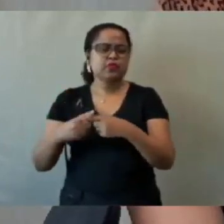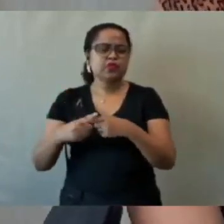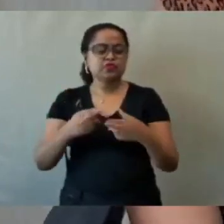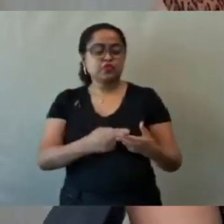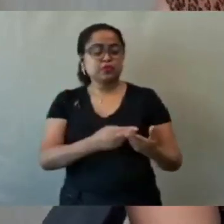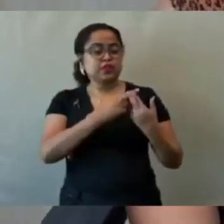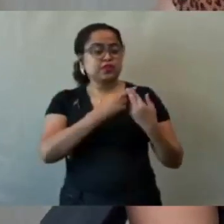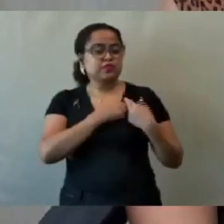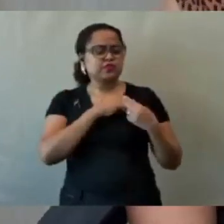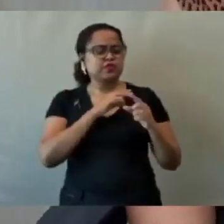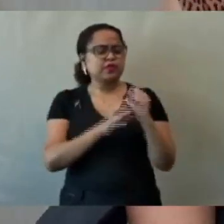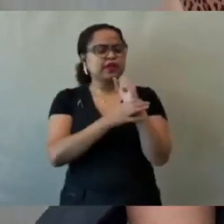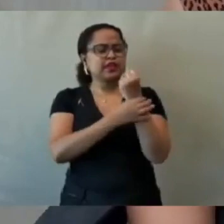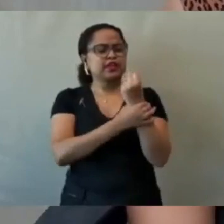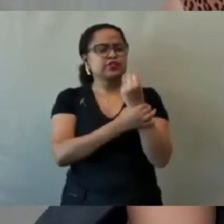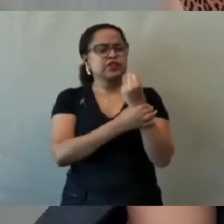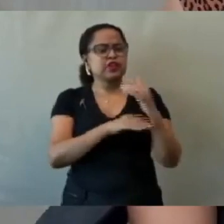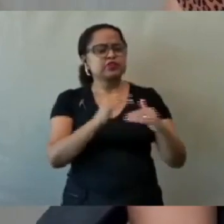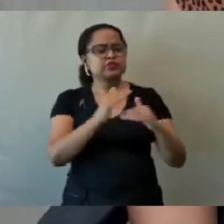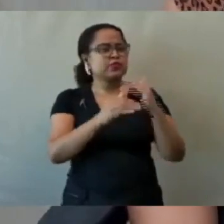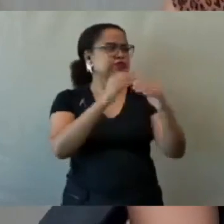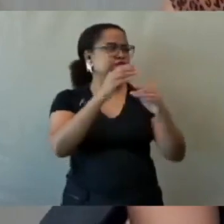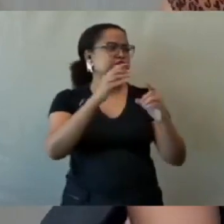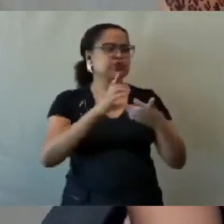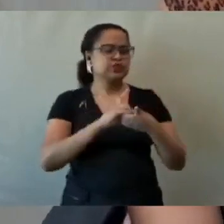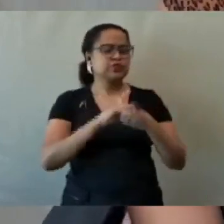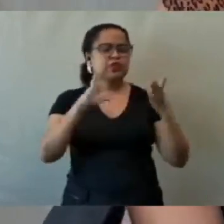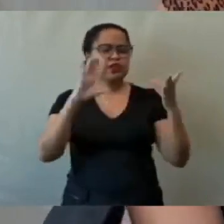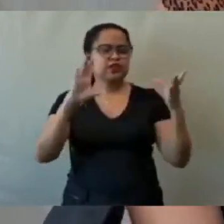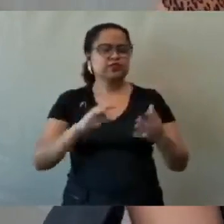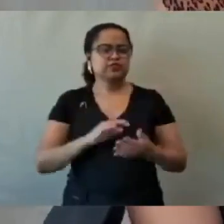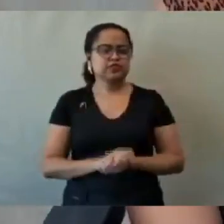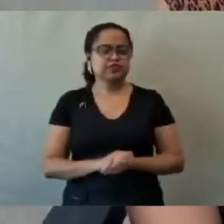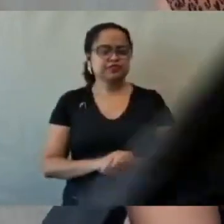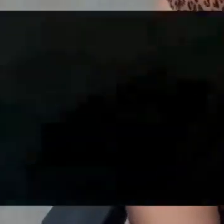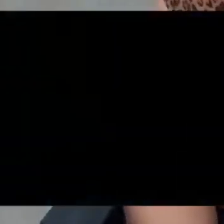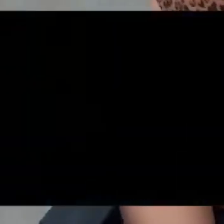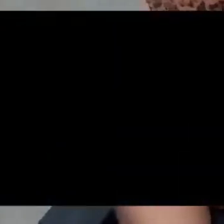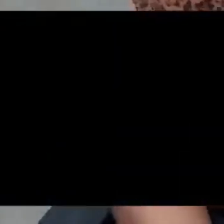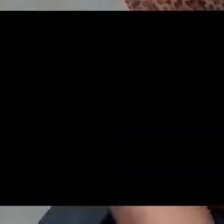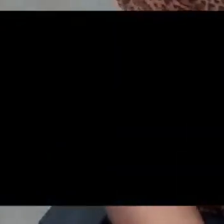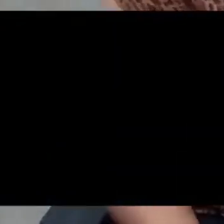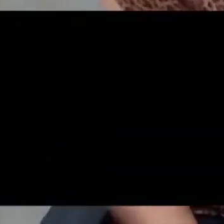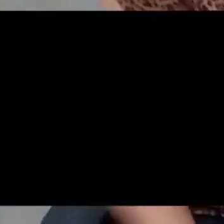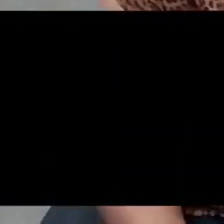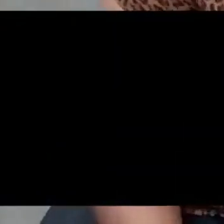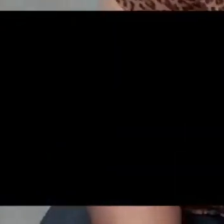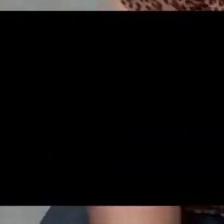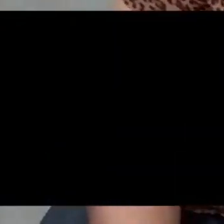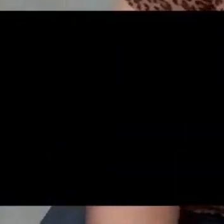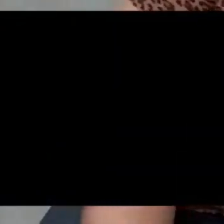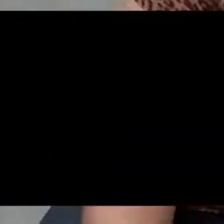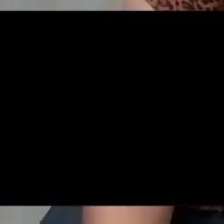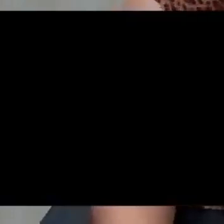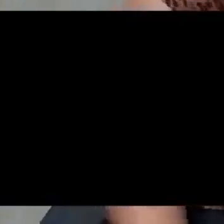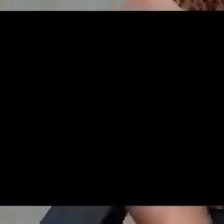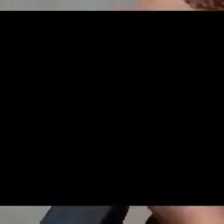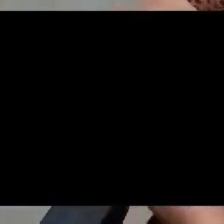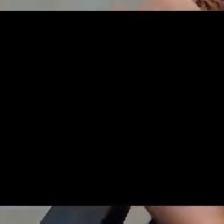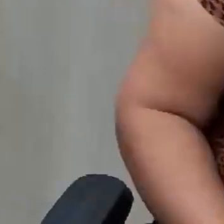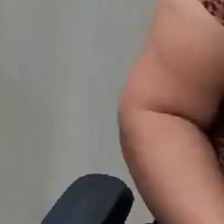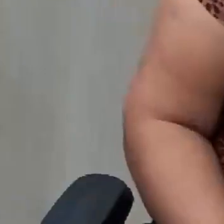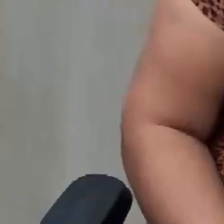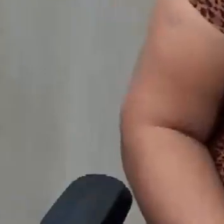por garantir esse processo democrático na educação pública. Tá bom? Então, é isso. Muito obrigada pela atenção de todos e